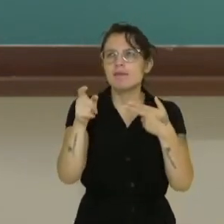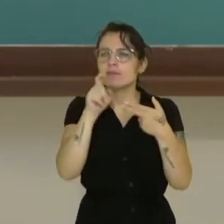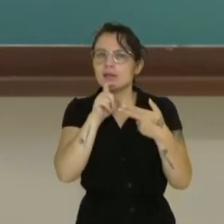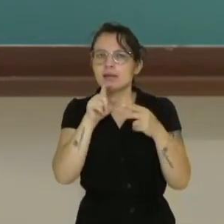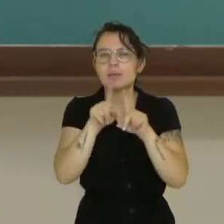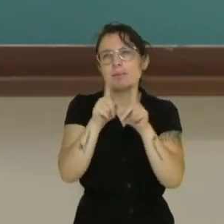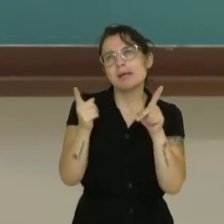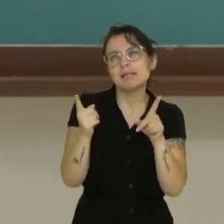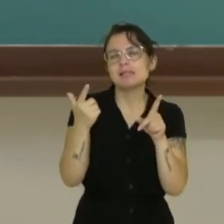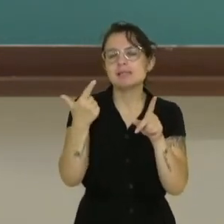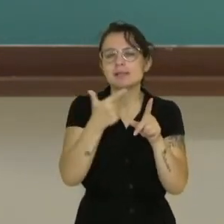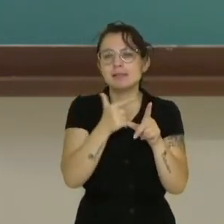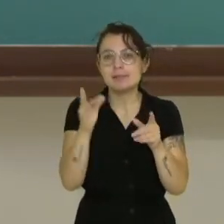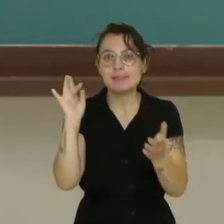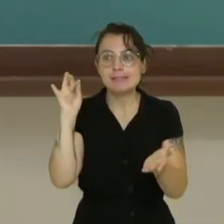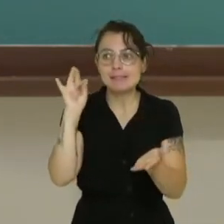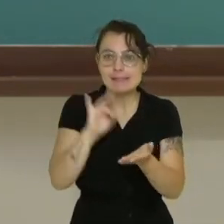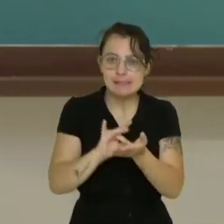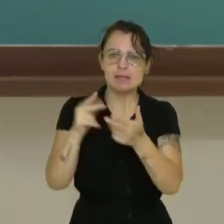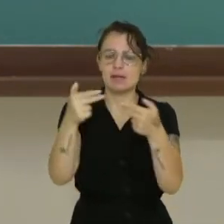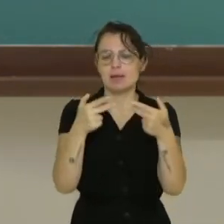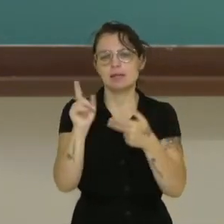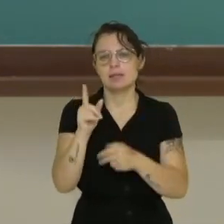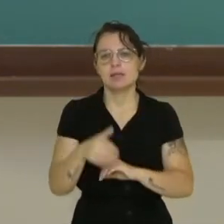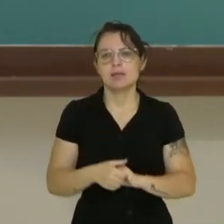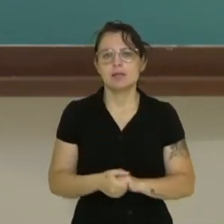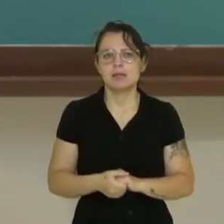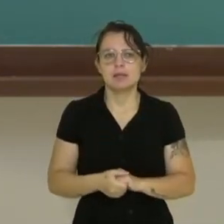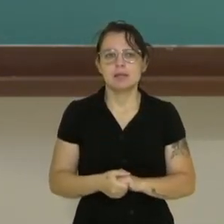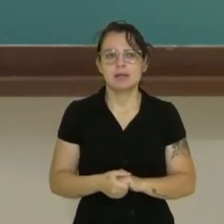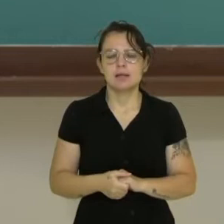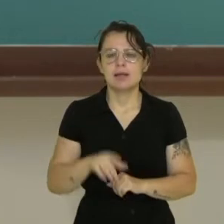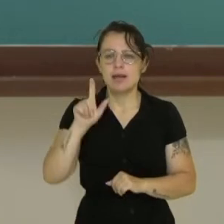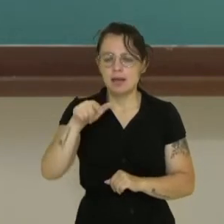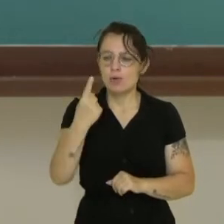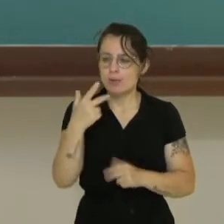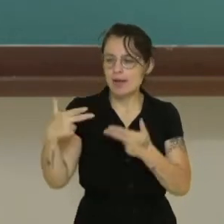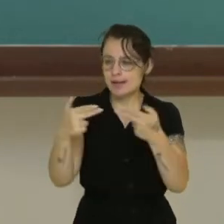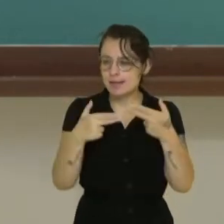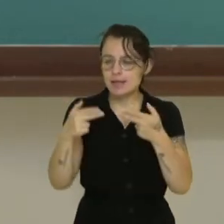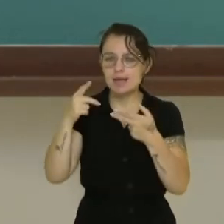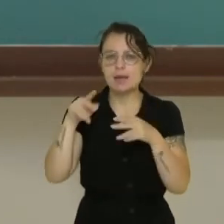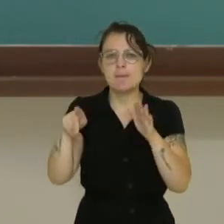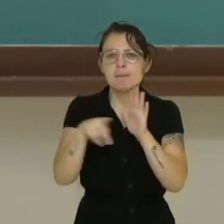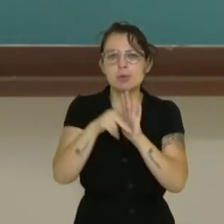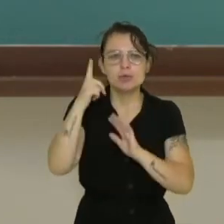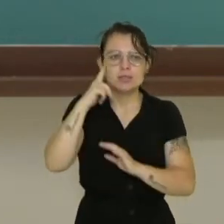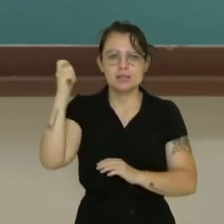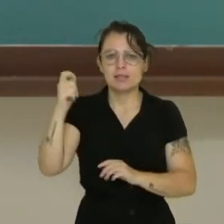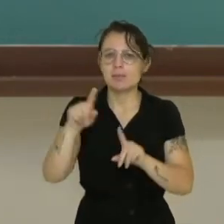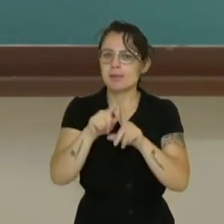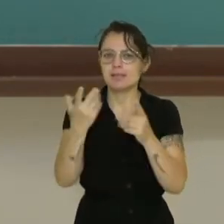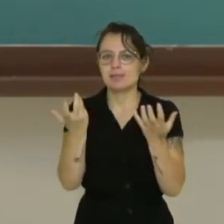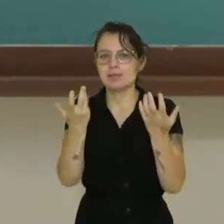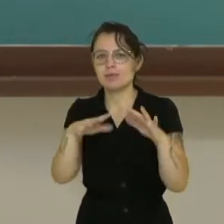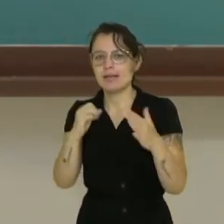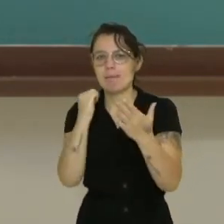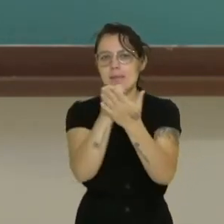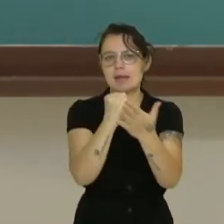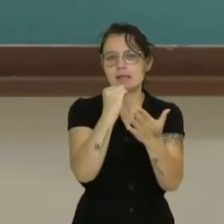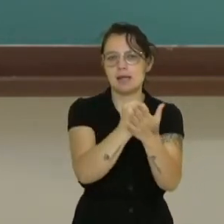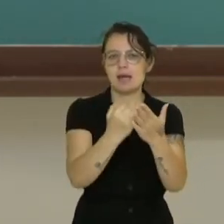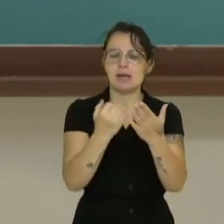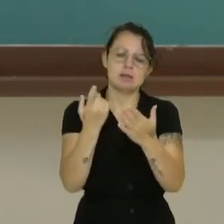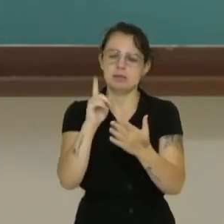não é necessariamente uma guerra. Ela é uma guerra ideológica mais do que algo que envolve troca de tiro